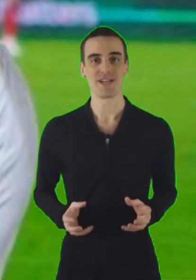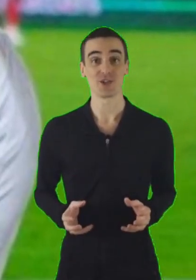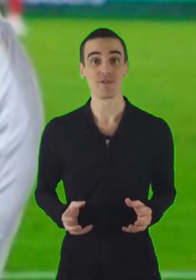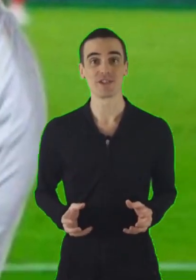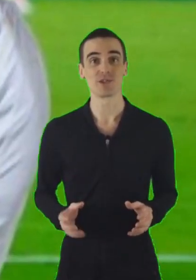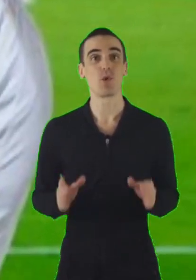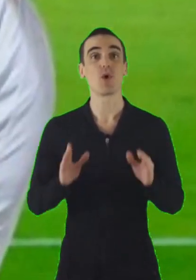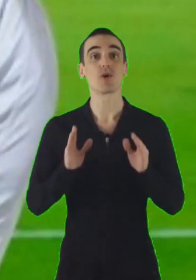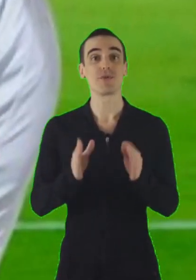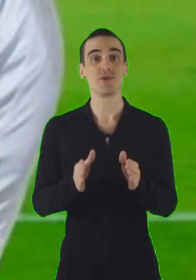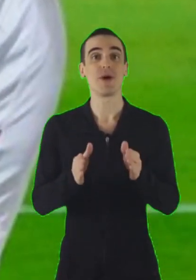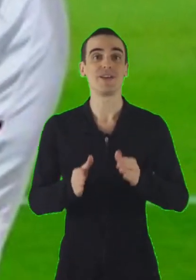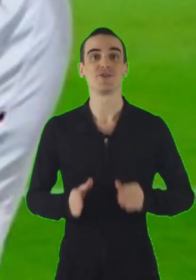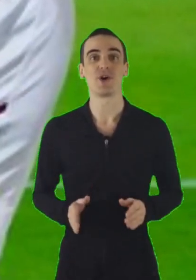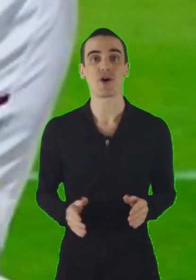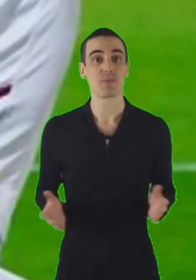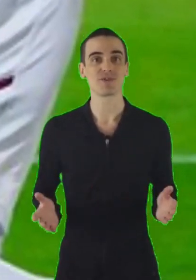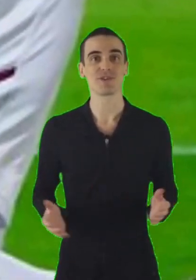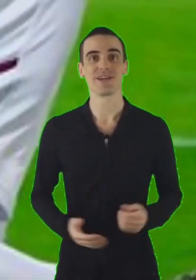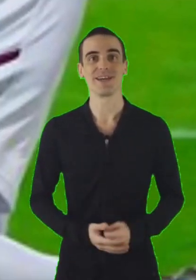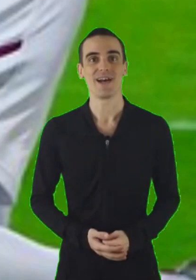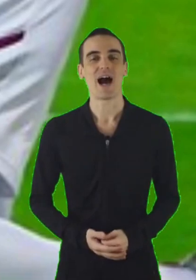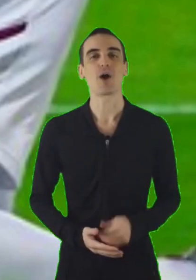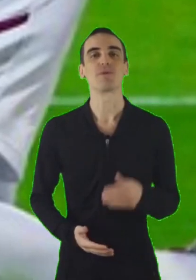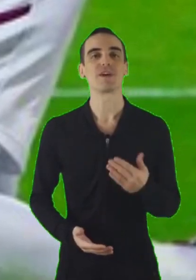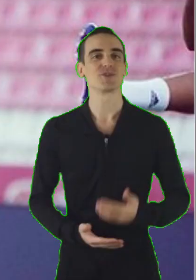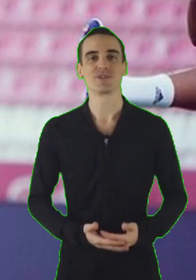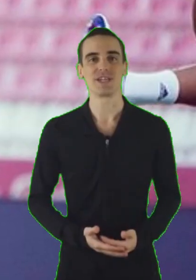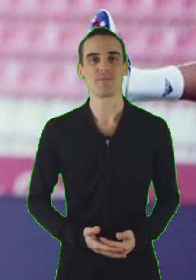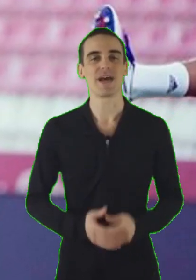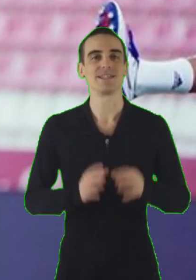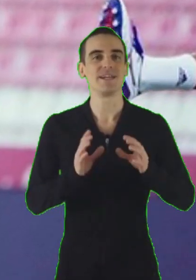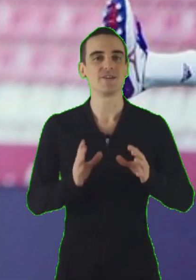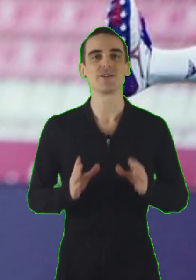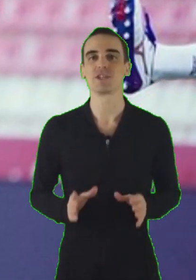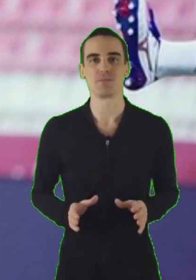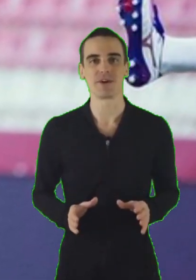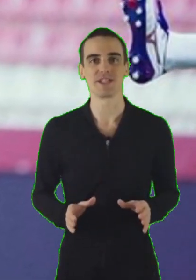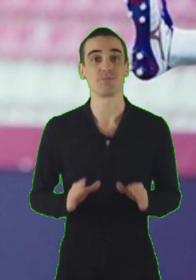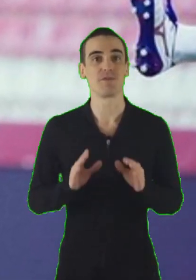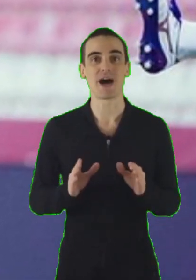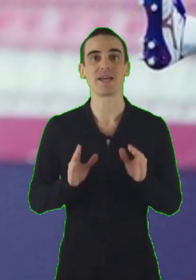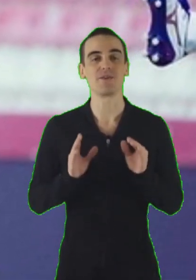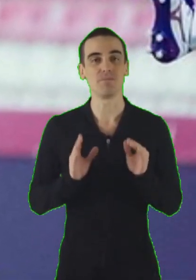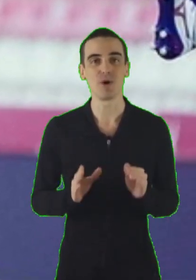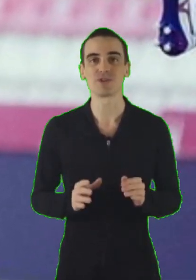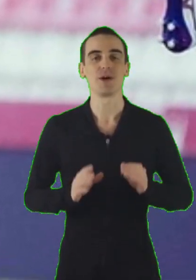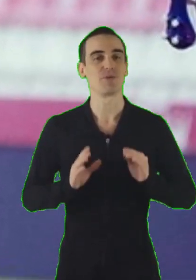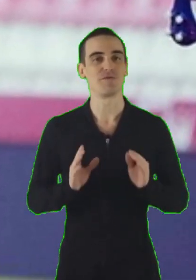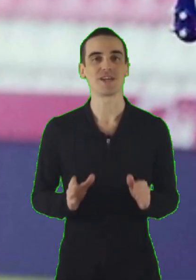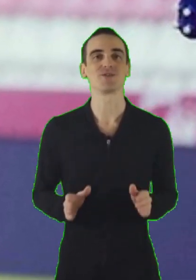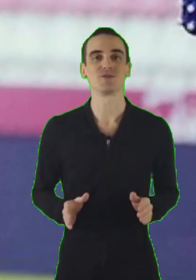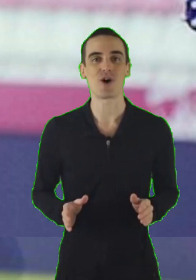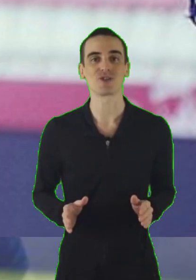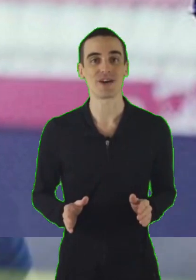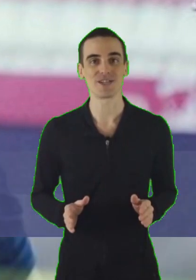a carreira do jogador é marcada por experiências em diferentes países do mundo o atacante já jogou na Espanha em Portugal na Arábia